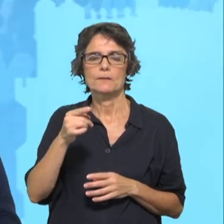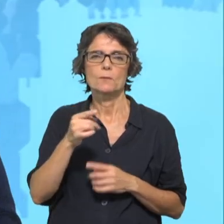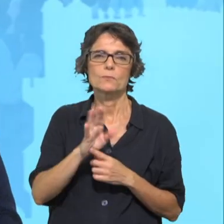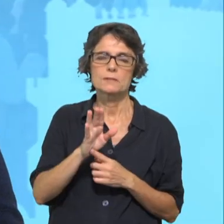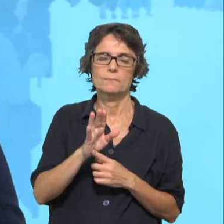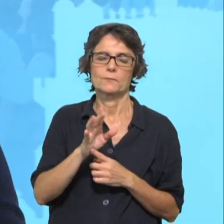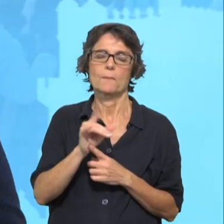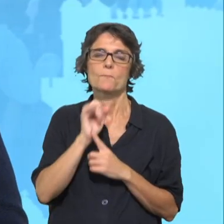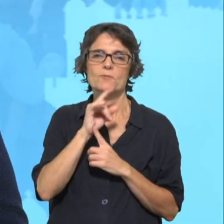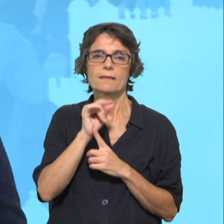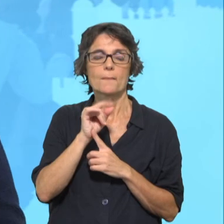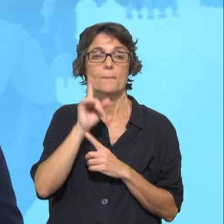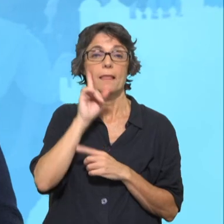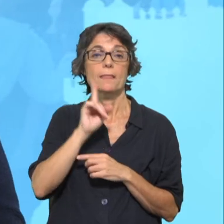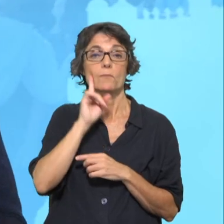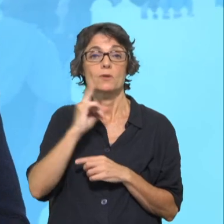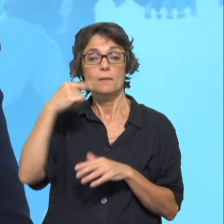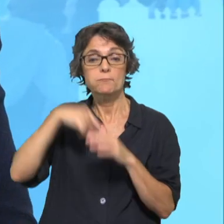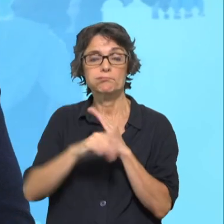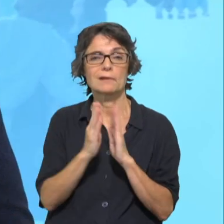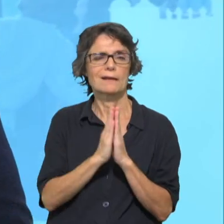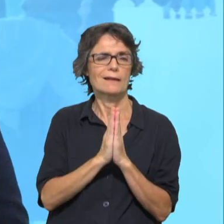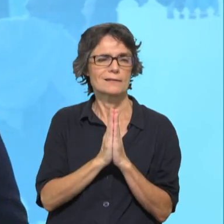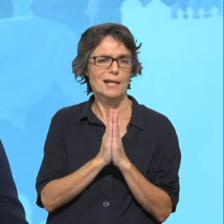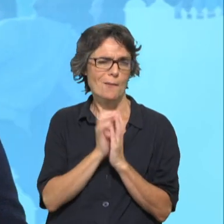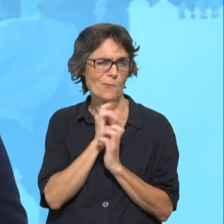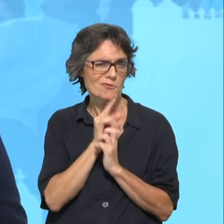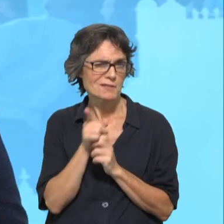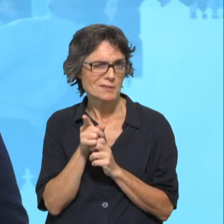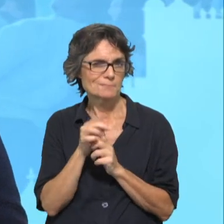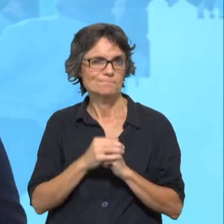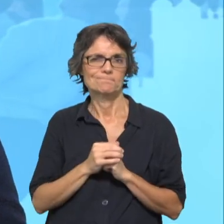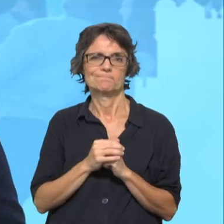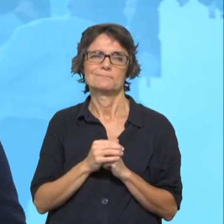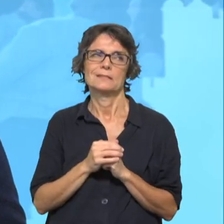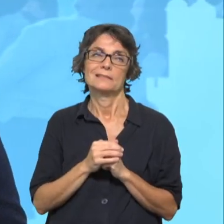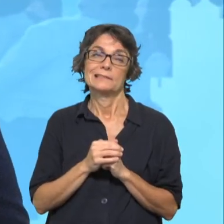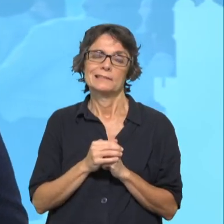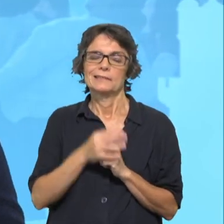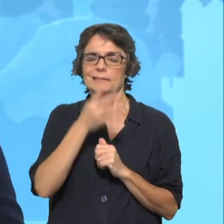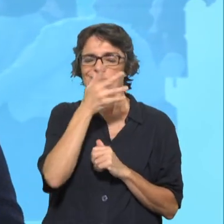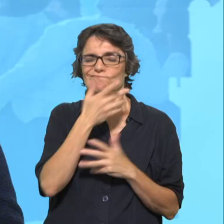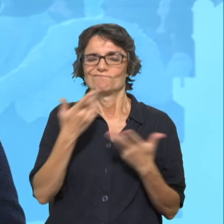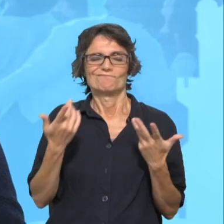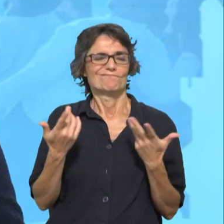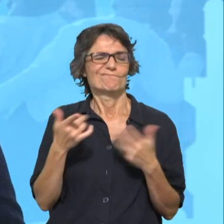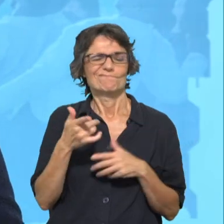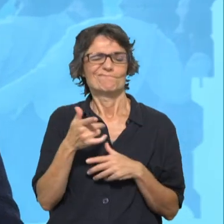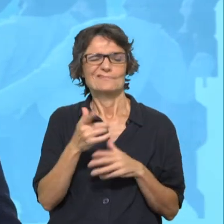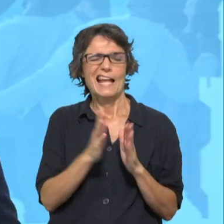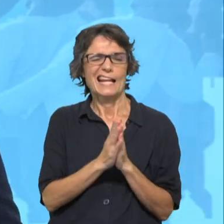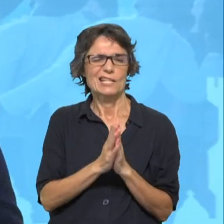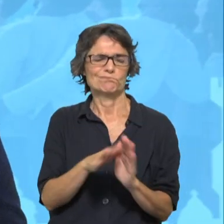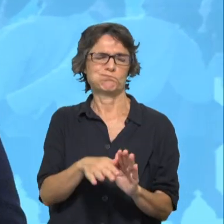feminino? Infelizmente, aí eu penso que a Igreja está bastante